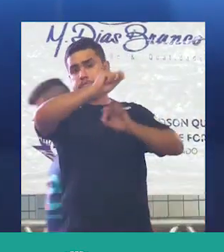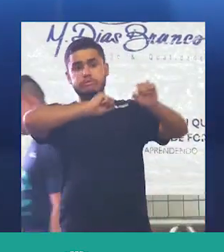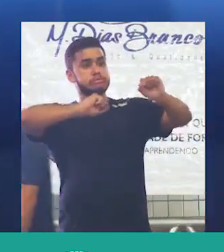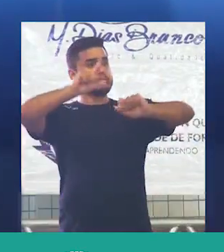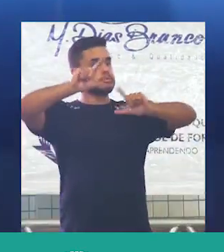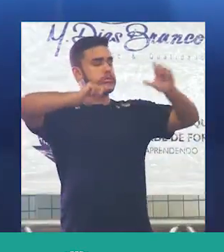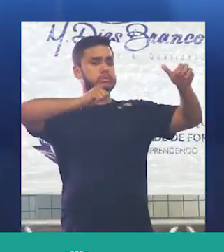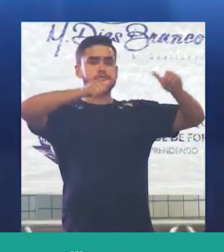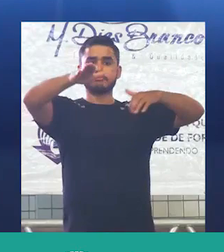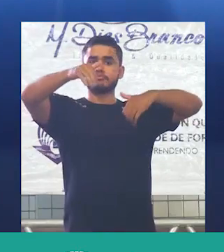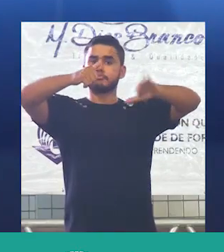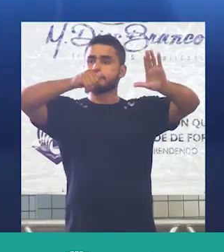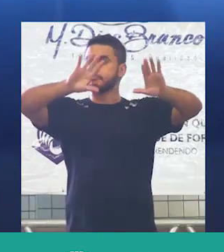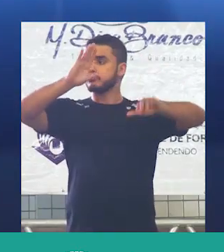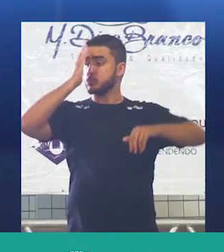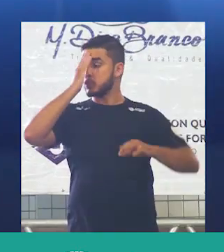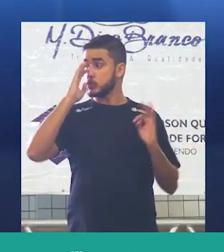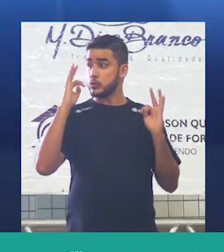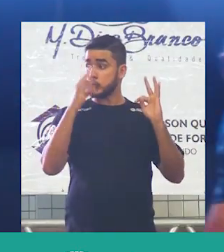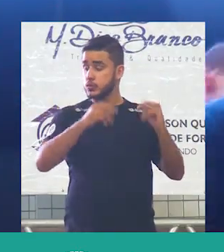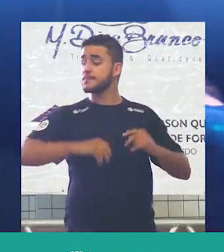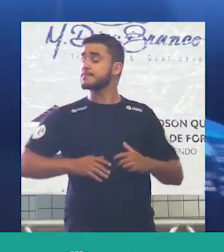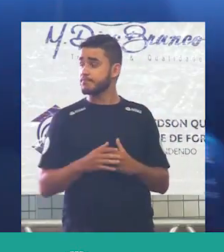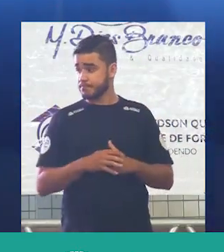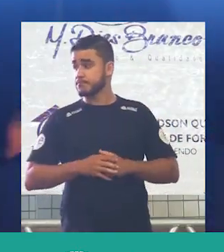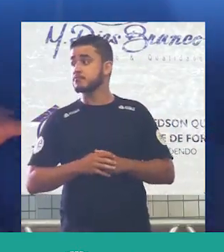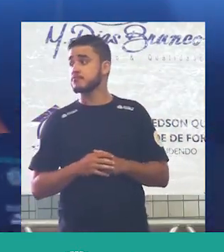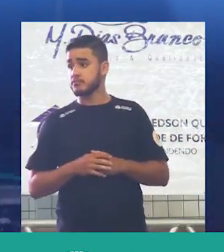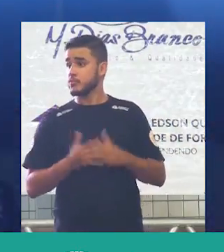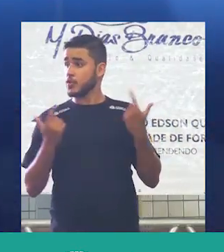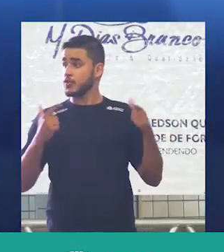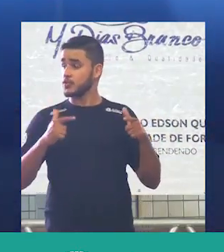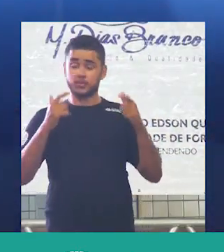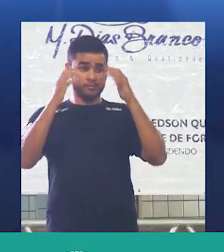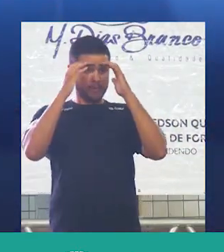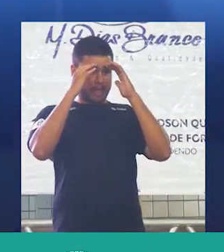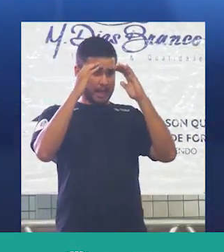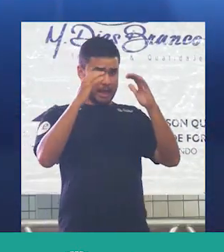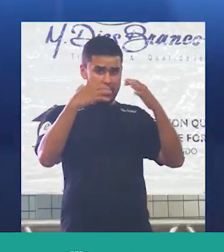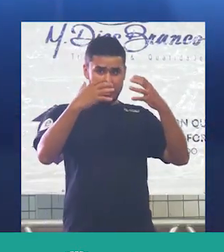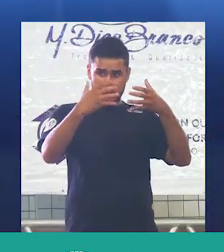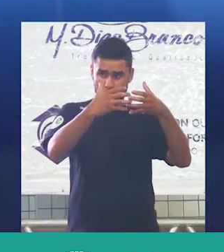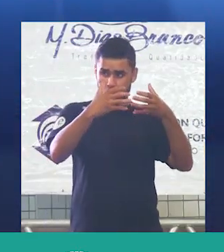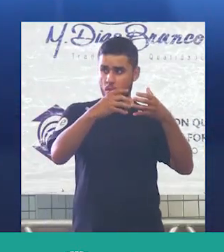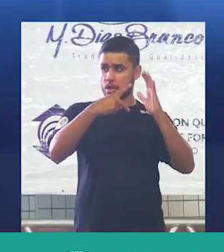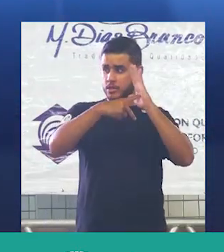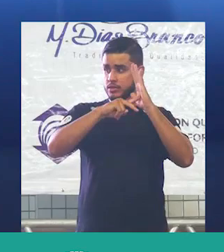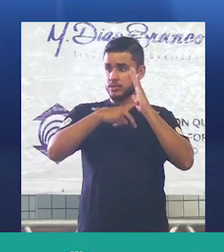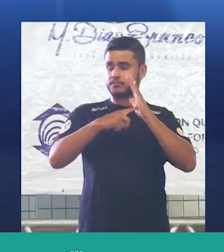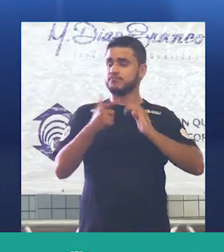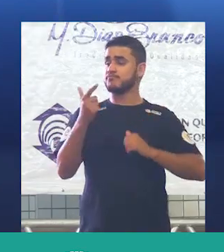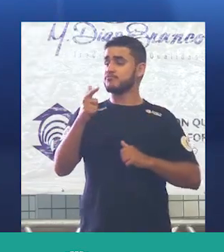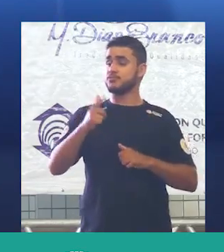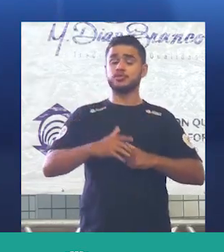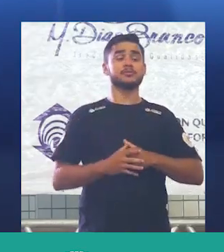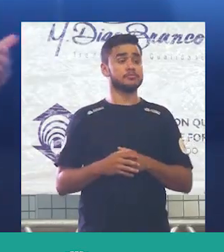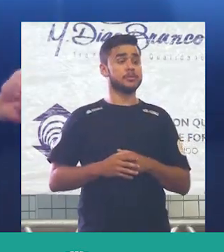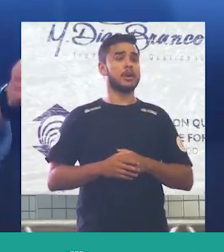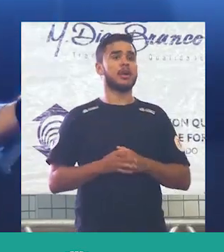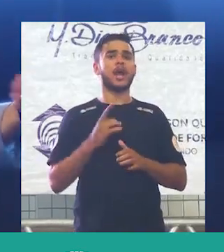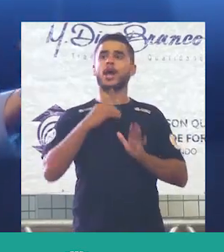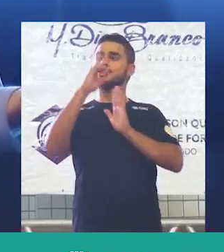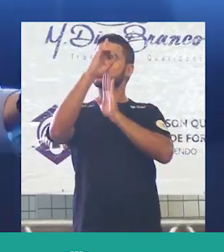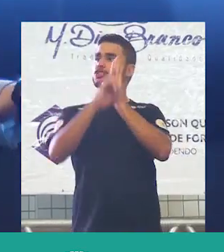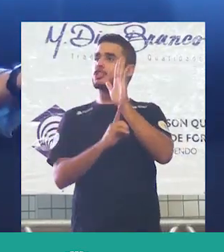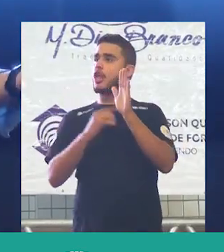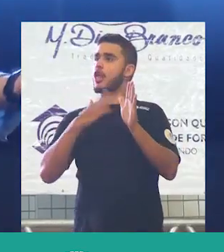chibata, afastando, correndo todo mundo. Não havia naquela época legislação trabalhista, então não existia